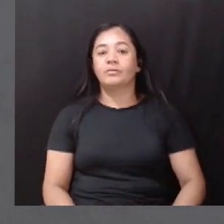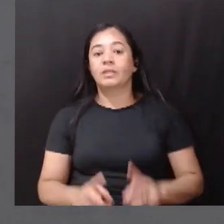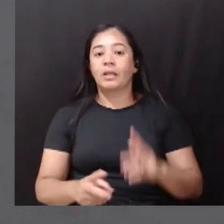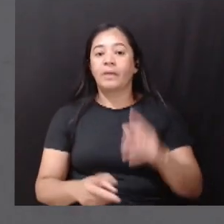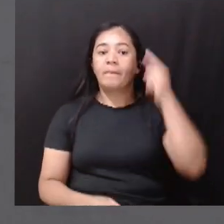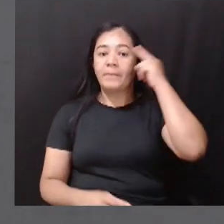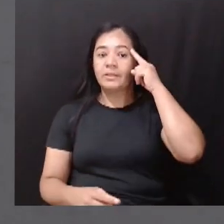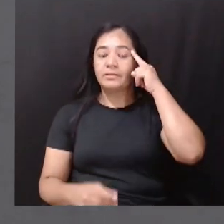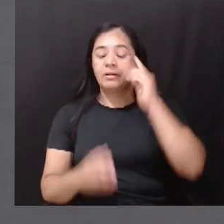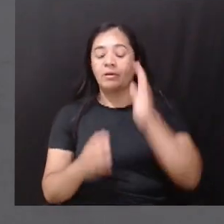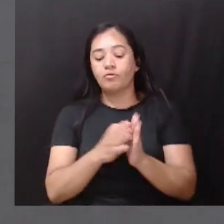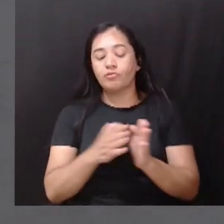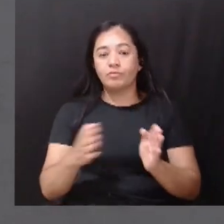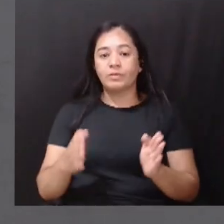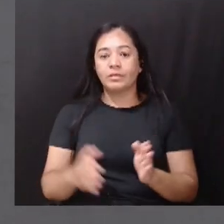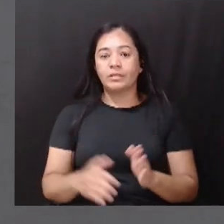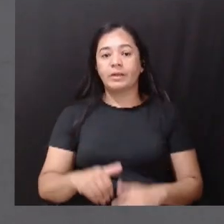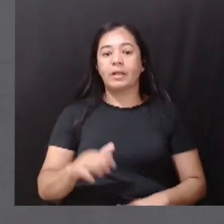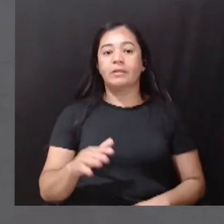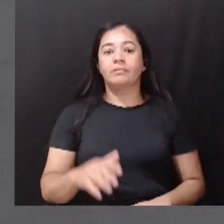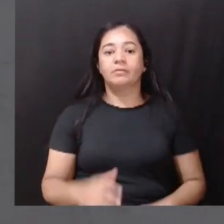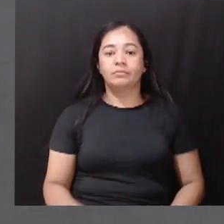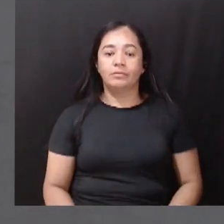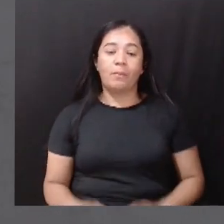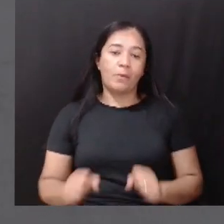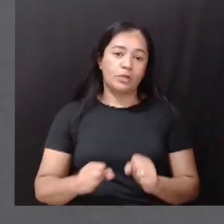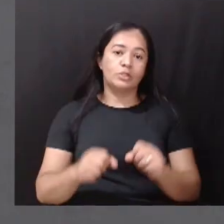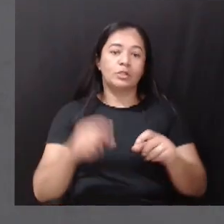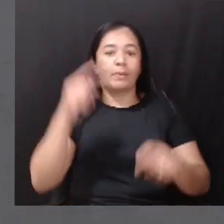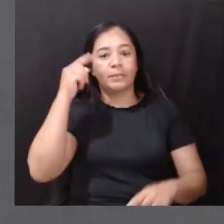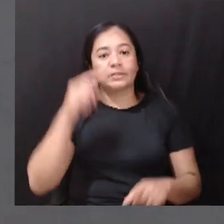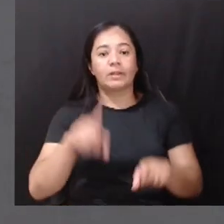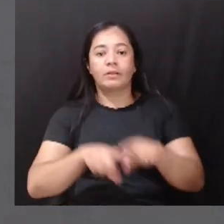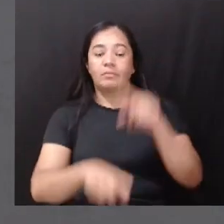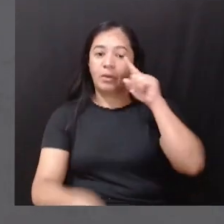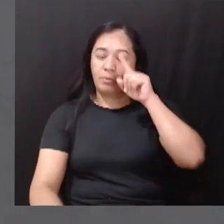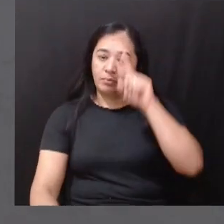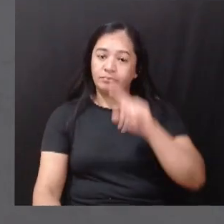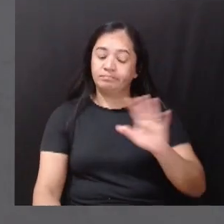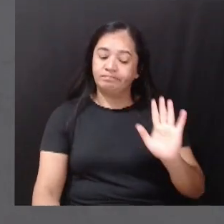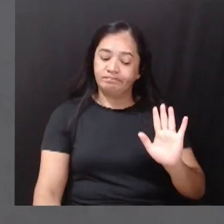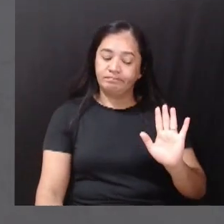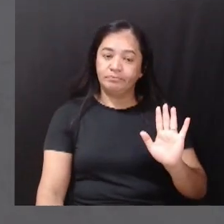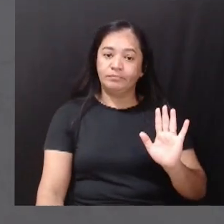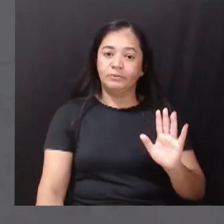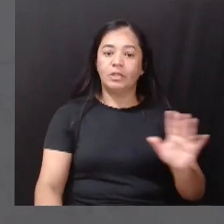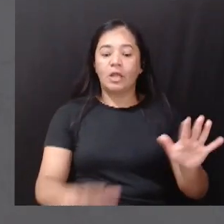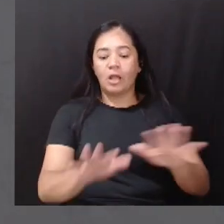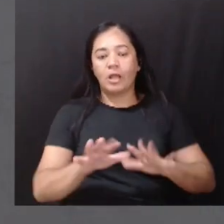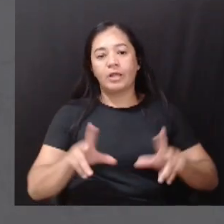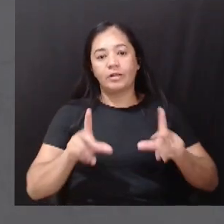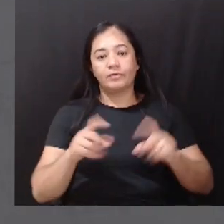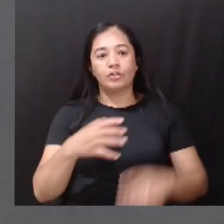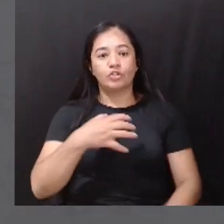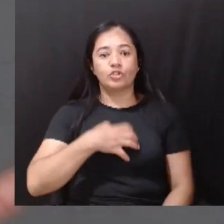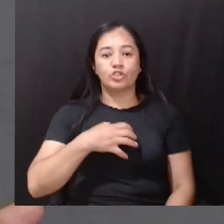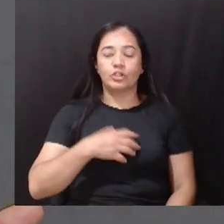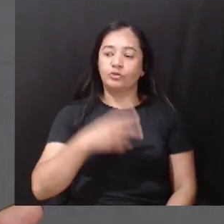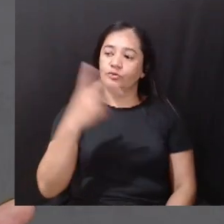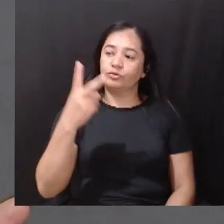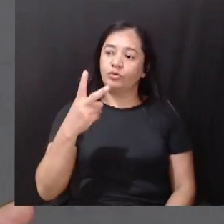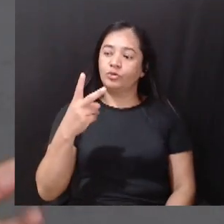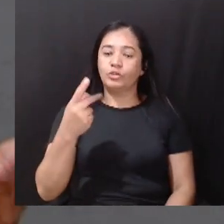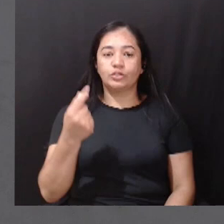prazo. Para quem é mais arrojado, eu posso pensar em risco, né? Então, o mercado financeiro são duas formas de ganhar dinheiro, prazo